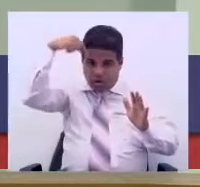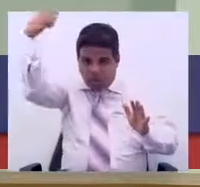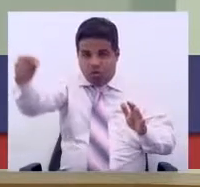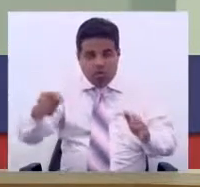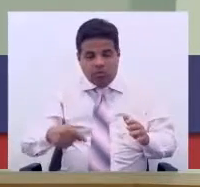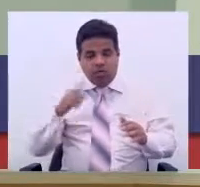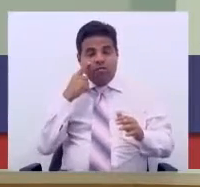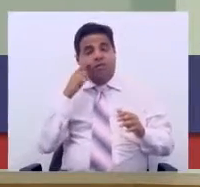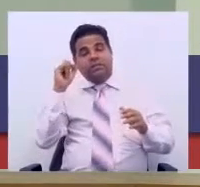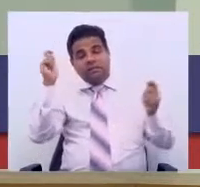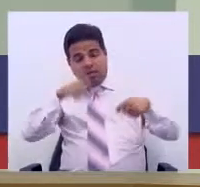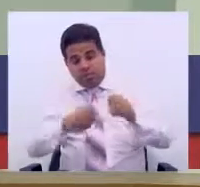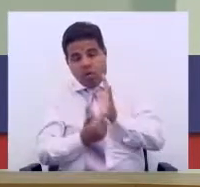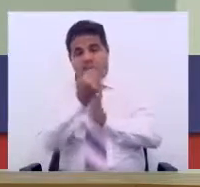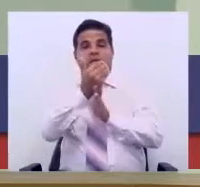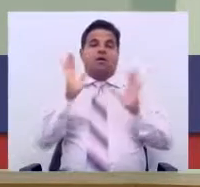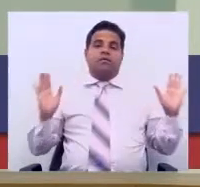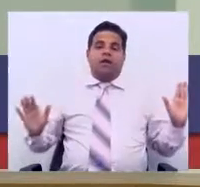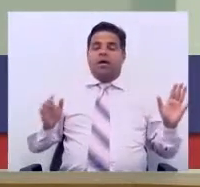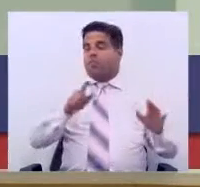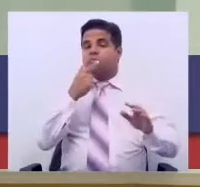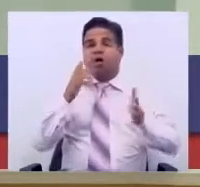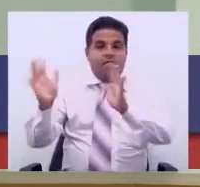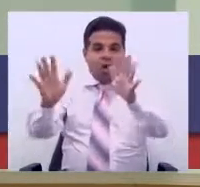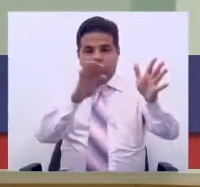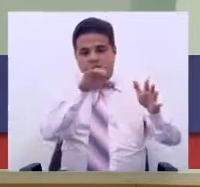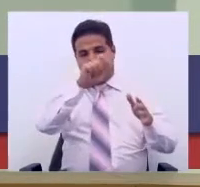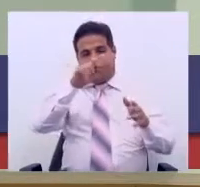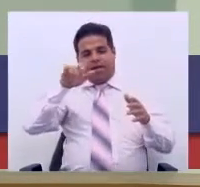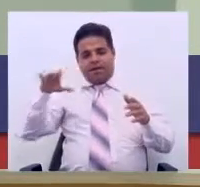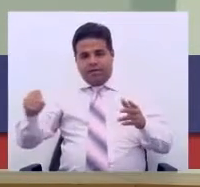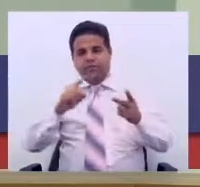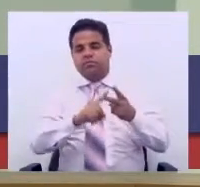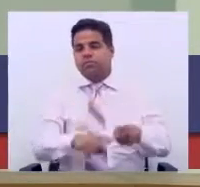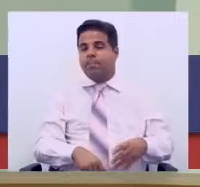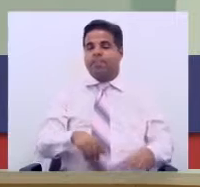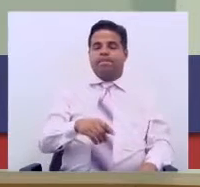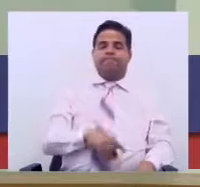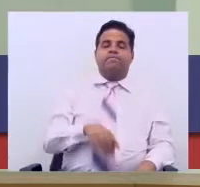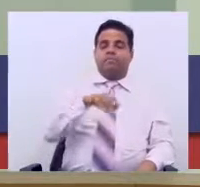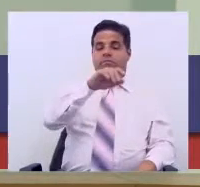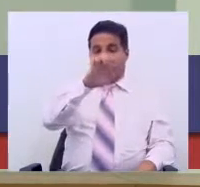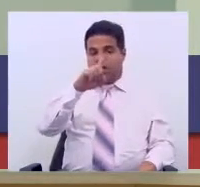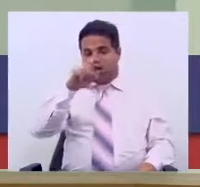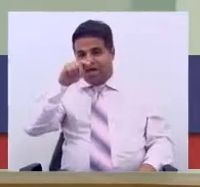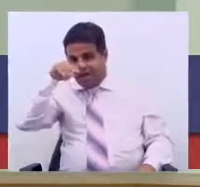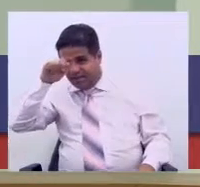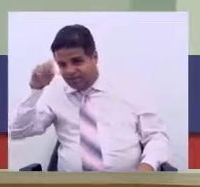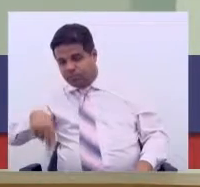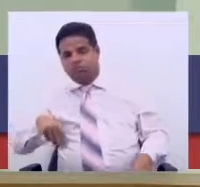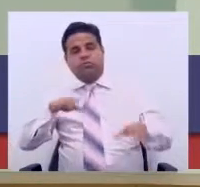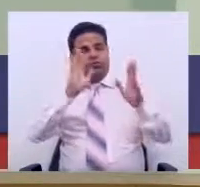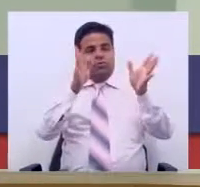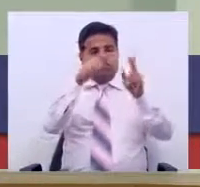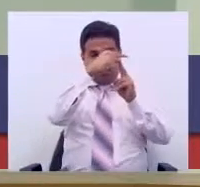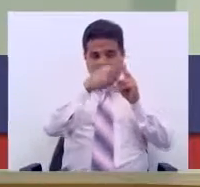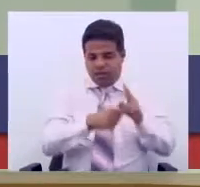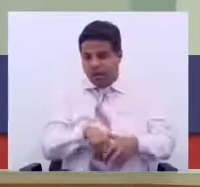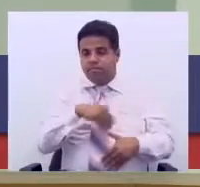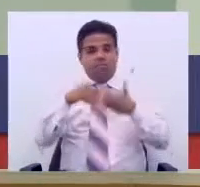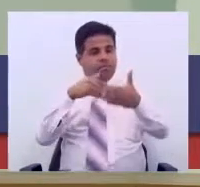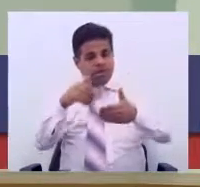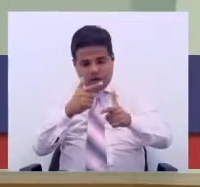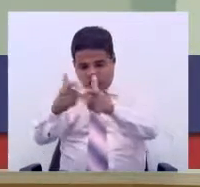legislatura. Mas bem como já disse aqui o vereador Dr. Lércio Sandes, também o vereador Edmilson Souza, que na realidade